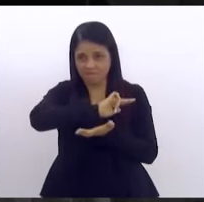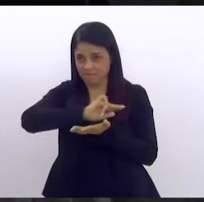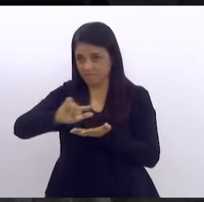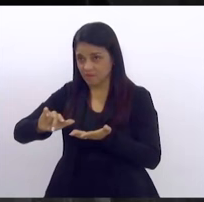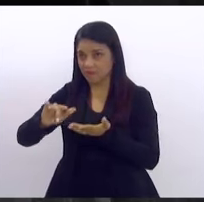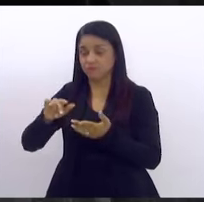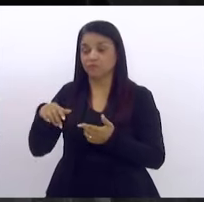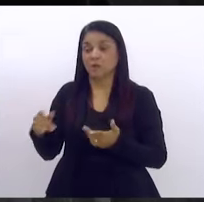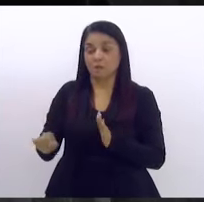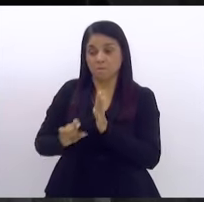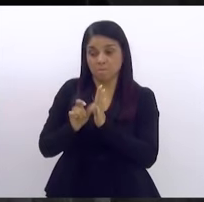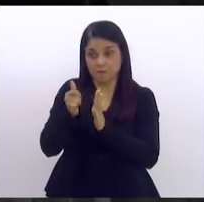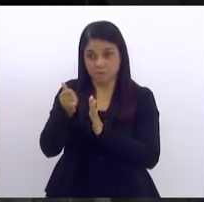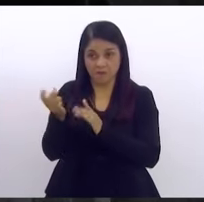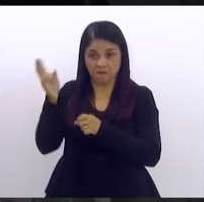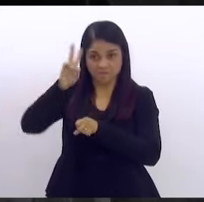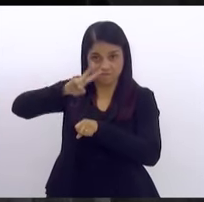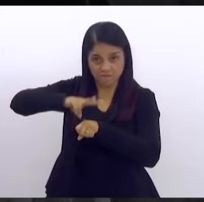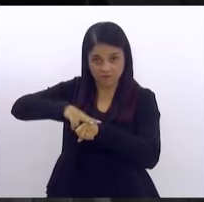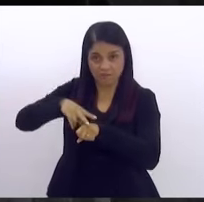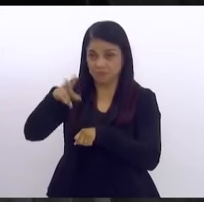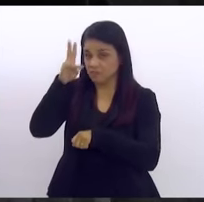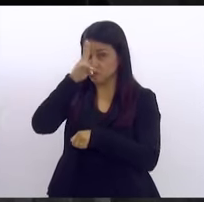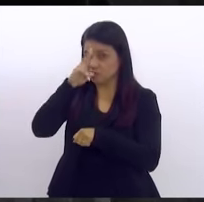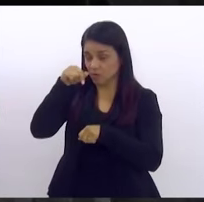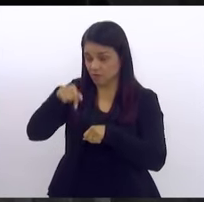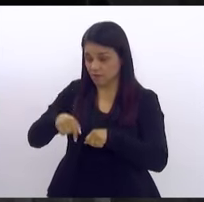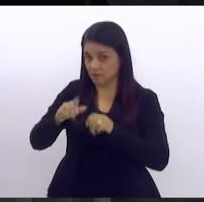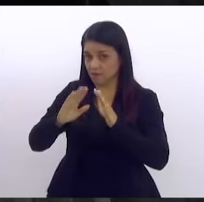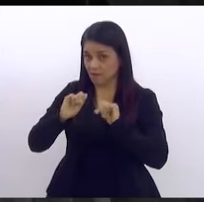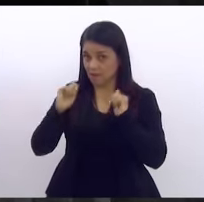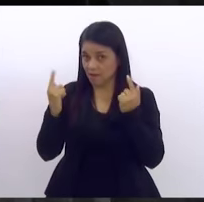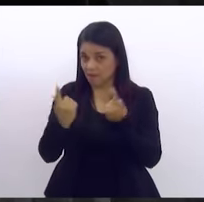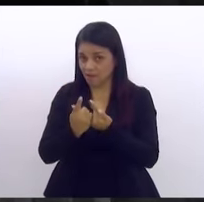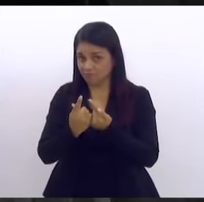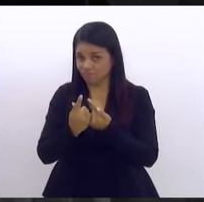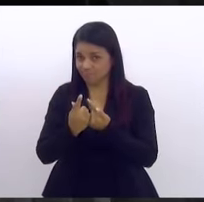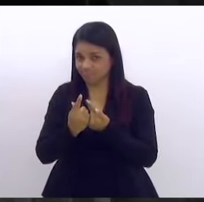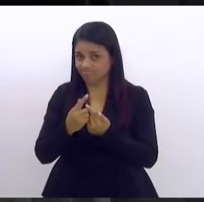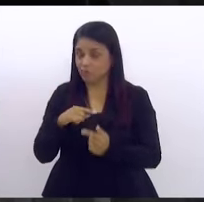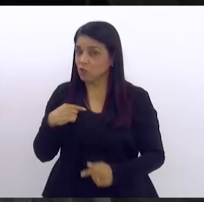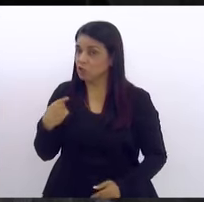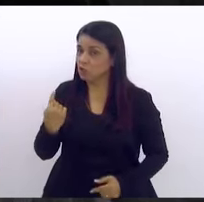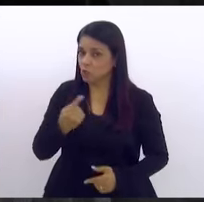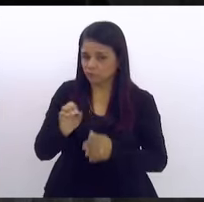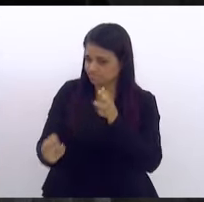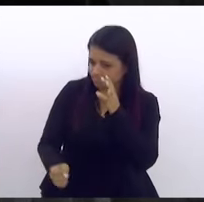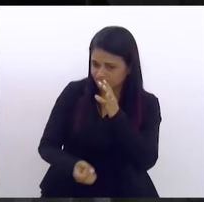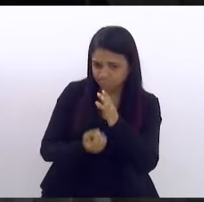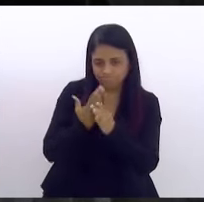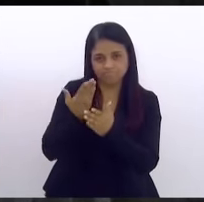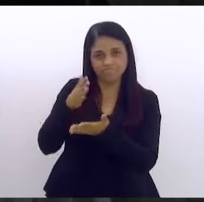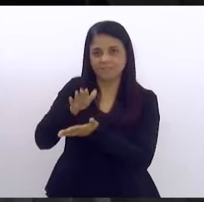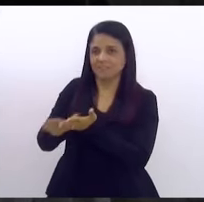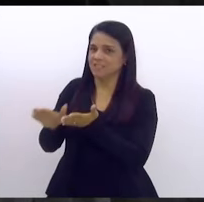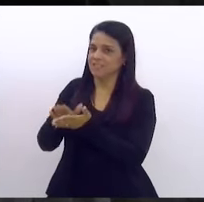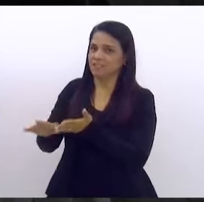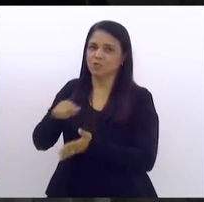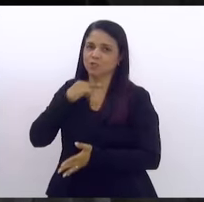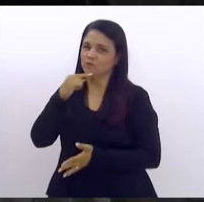história dessa casa, nós não estamos criando receitas